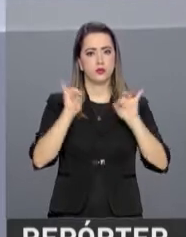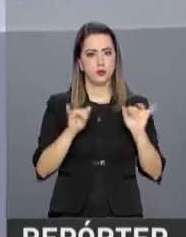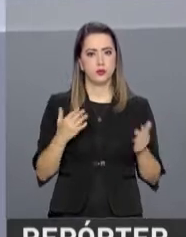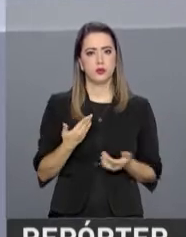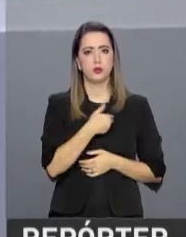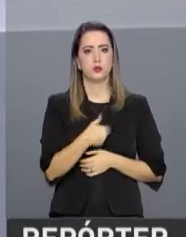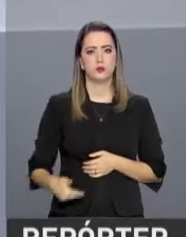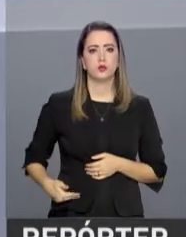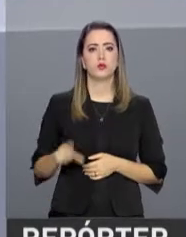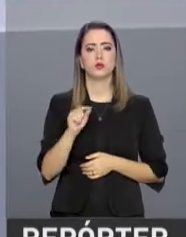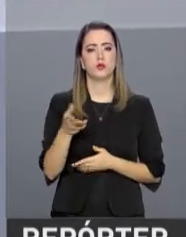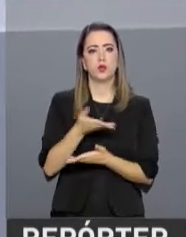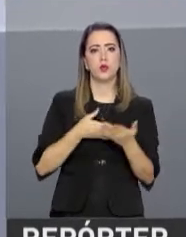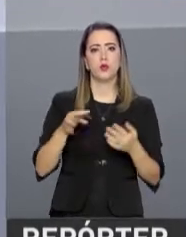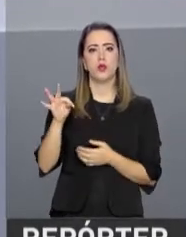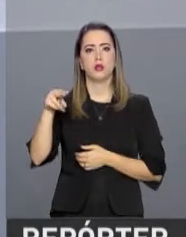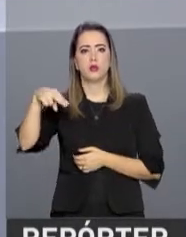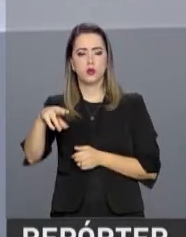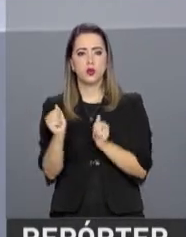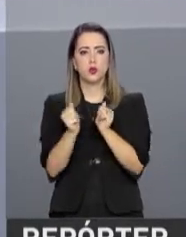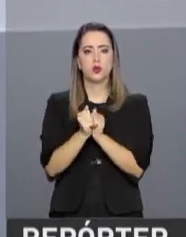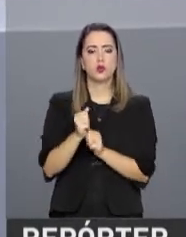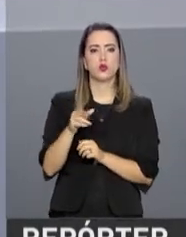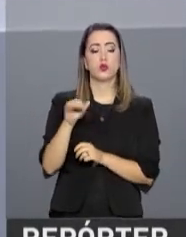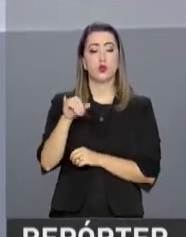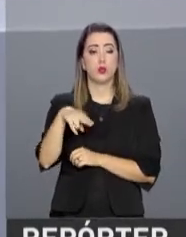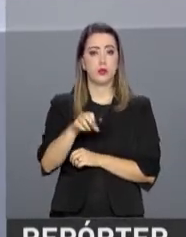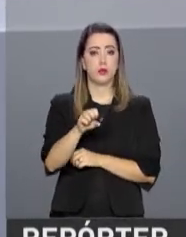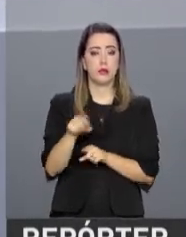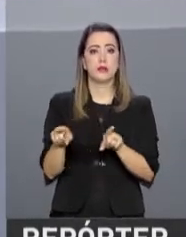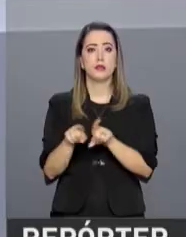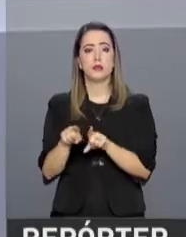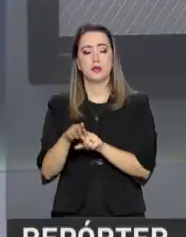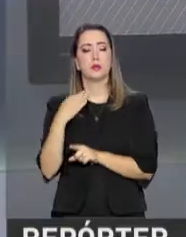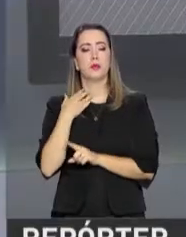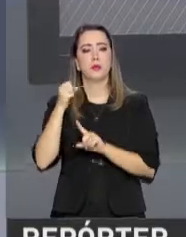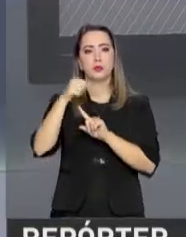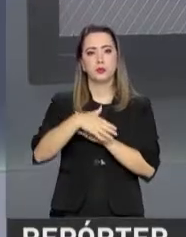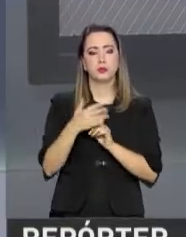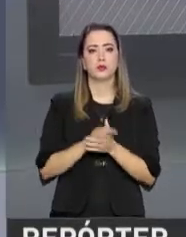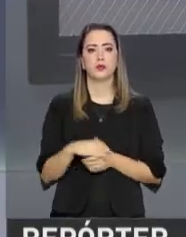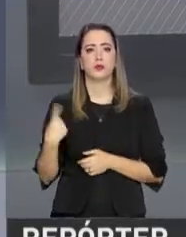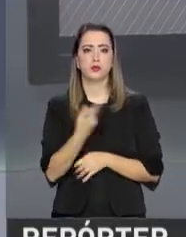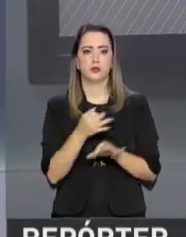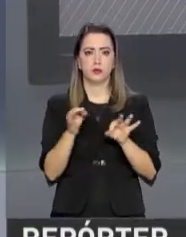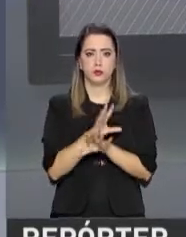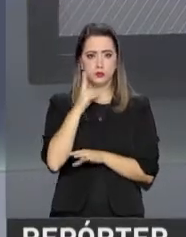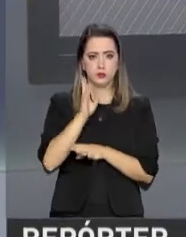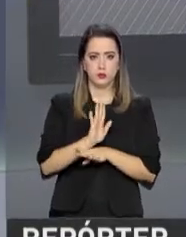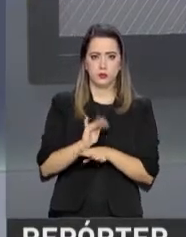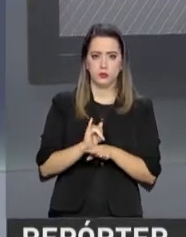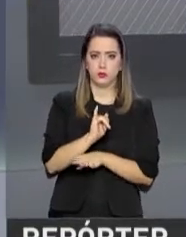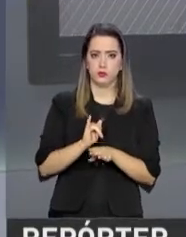o governo central envolve o tesouro nacional a previdência eo banco central nós ficamos por aqui você pode rever